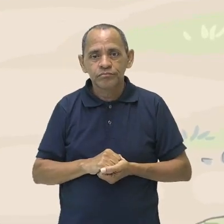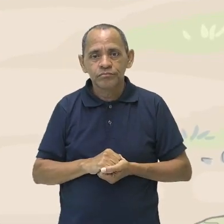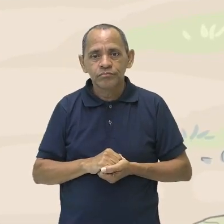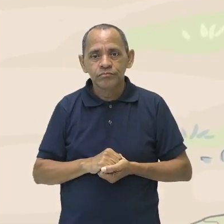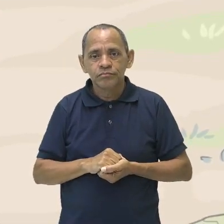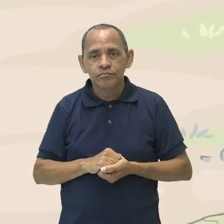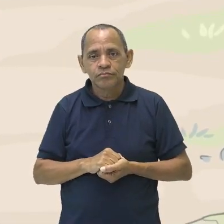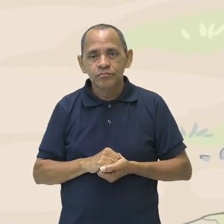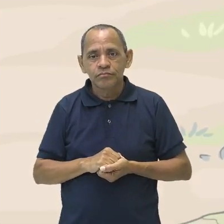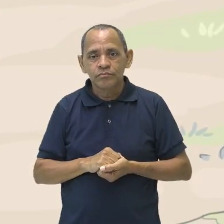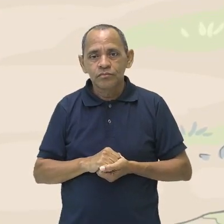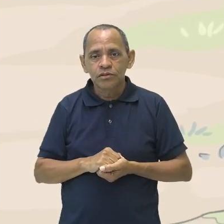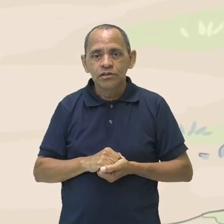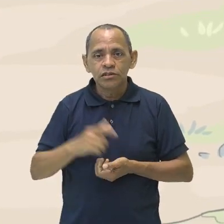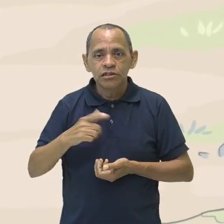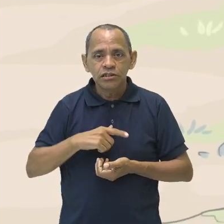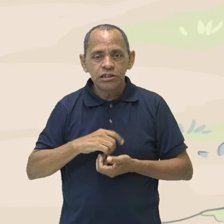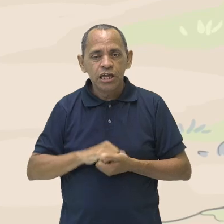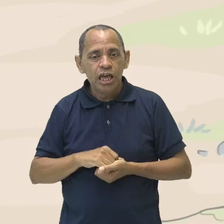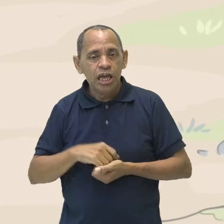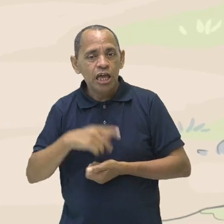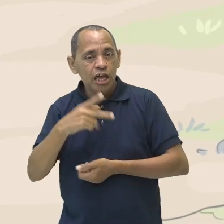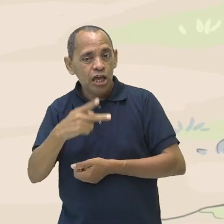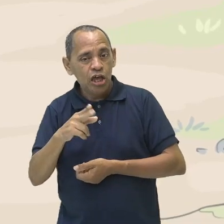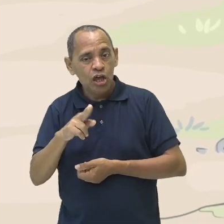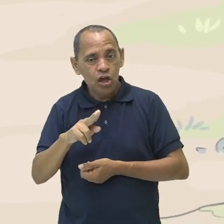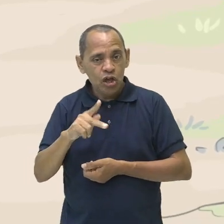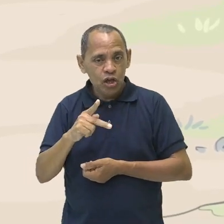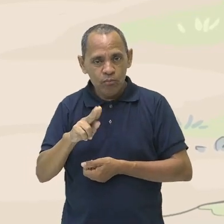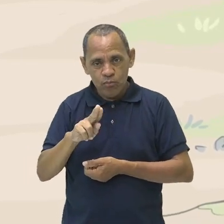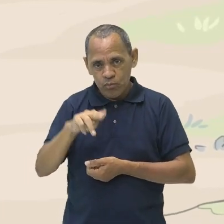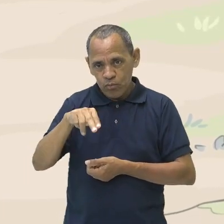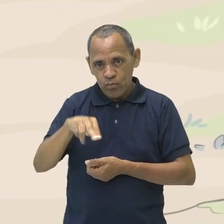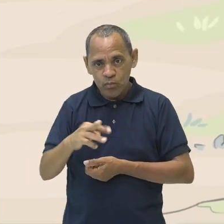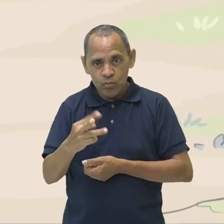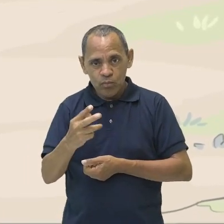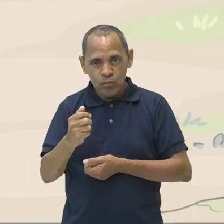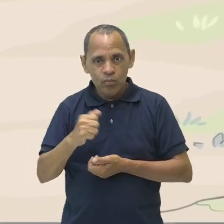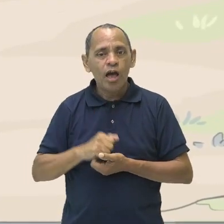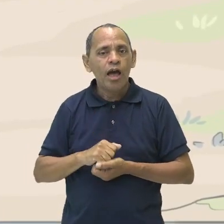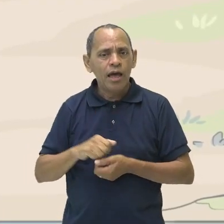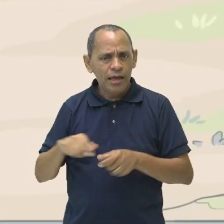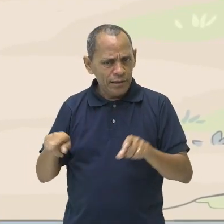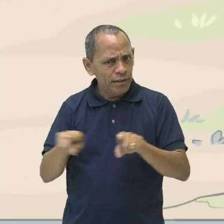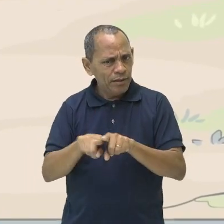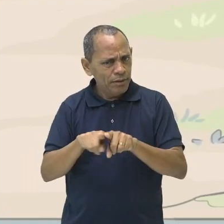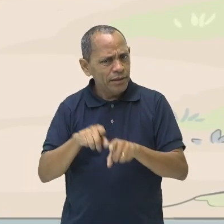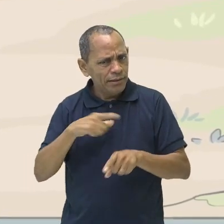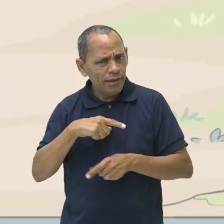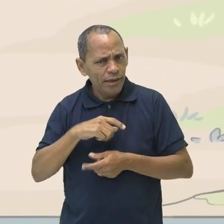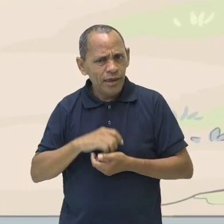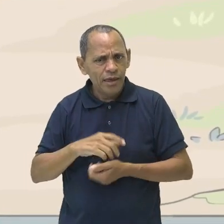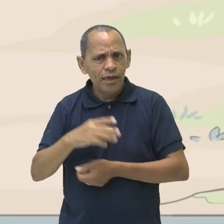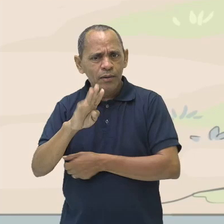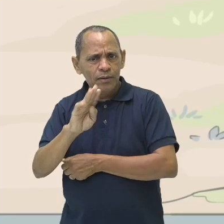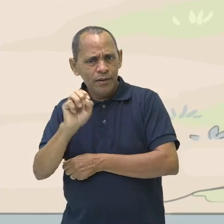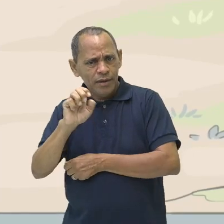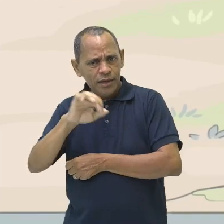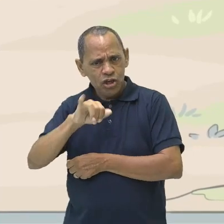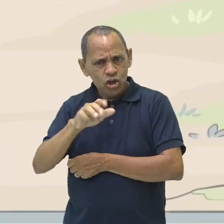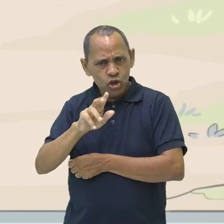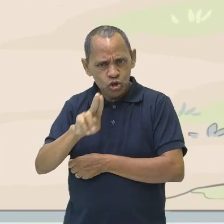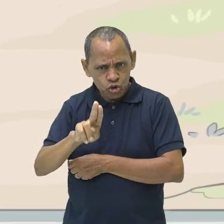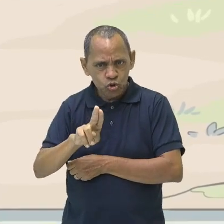senhor. Tem umas tapioquinha com os beijuzinhos do lado? Umas mandioquinha cozida